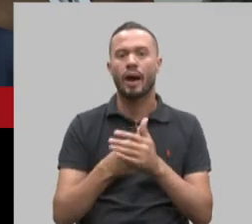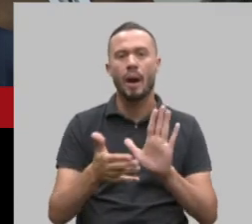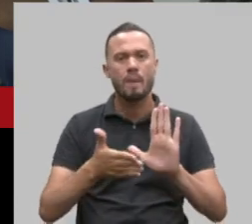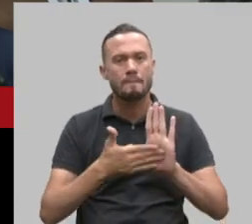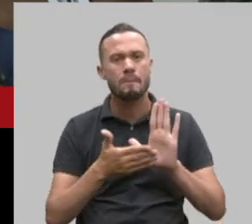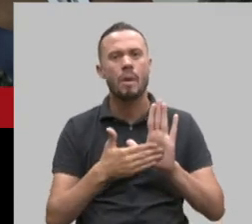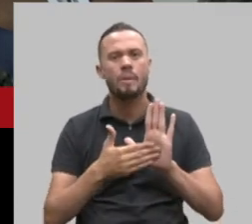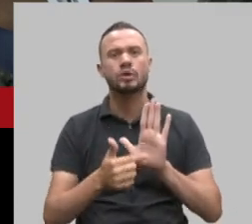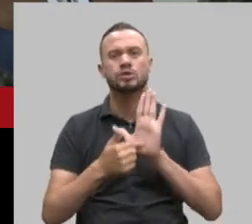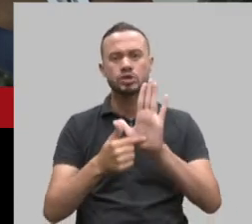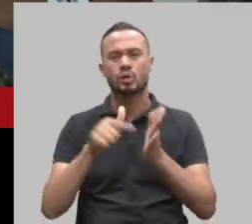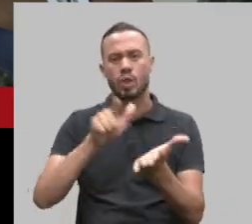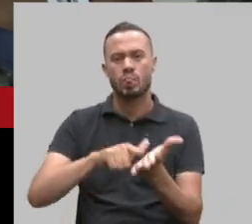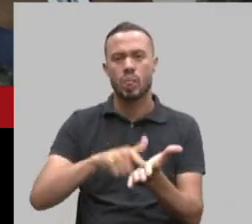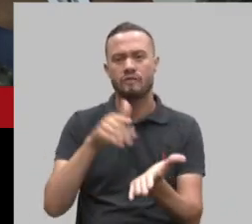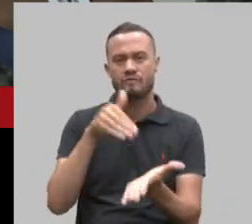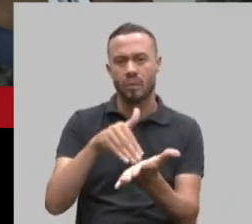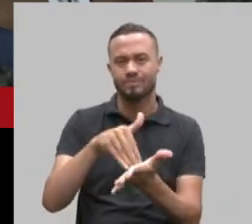documento final